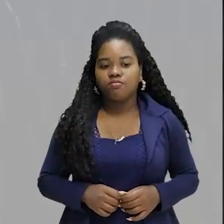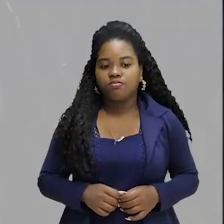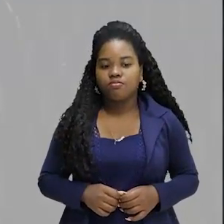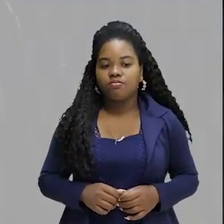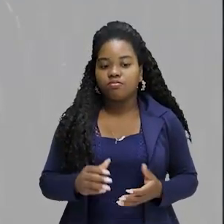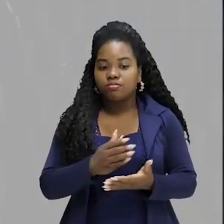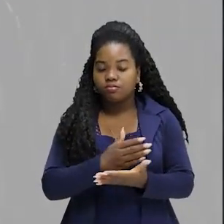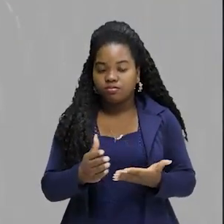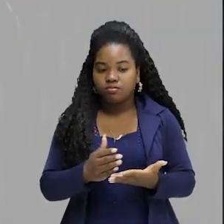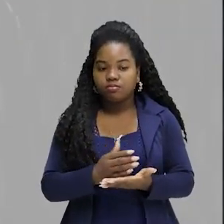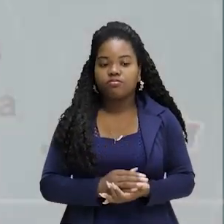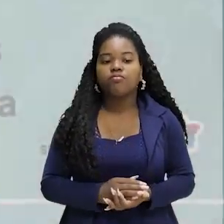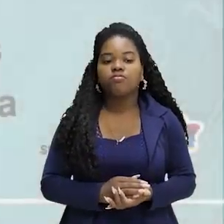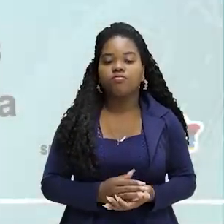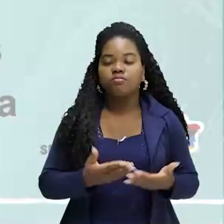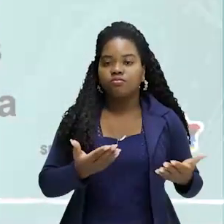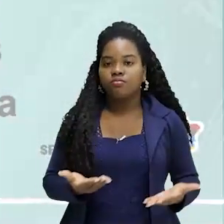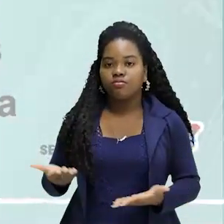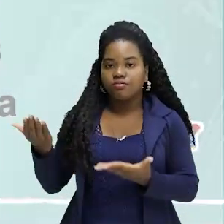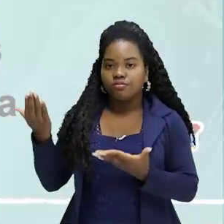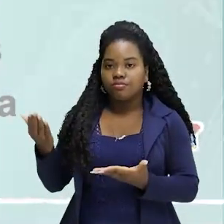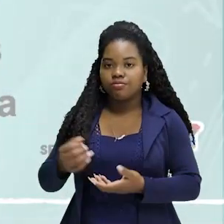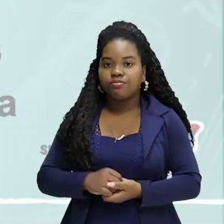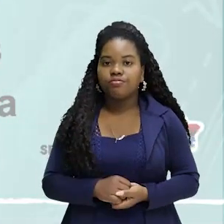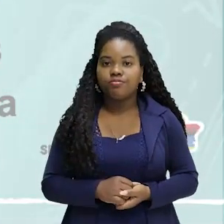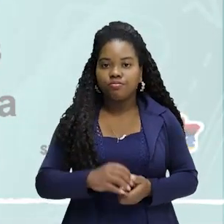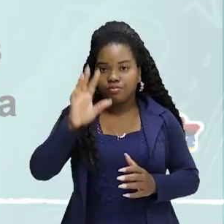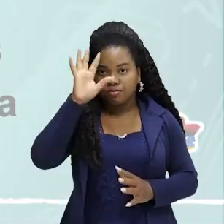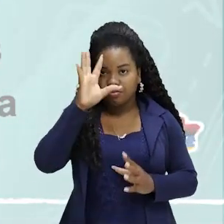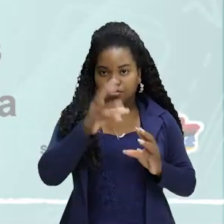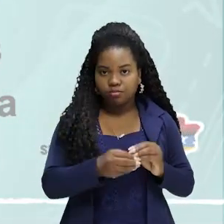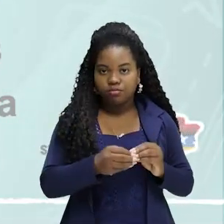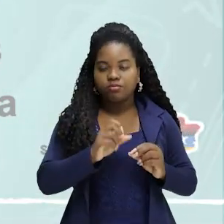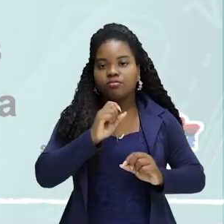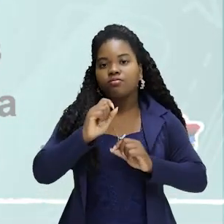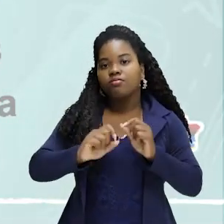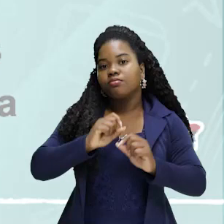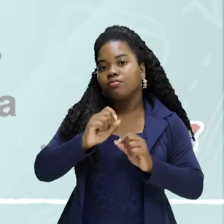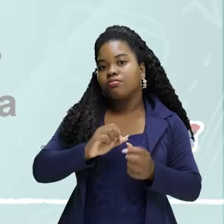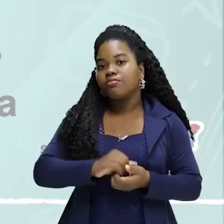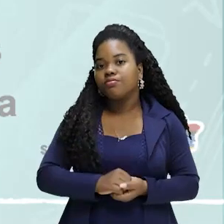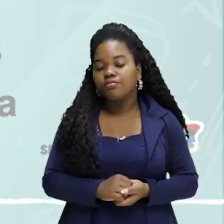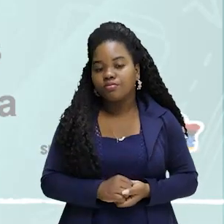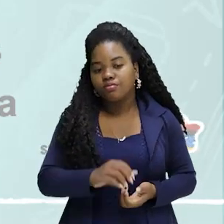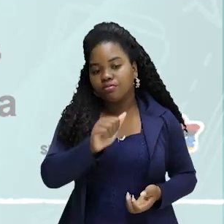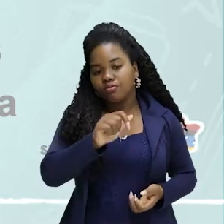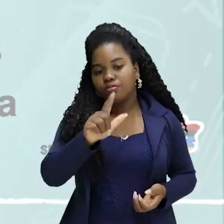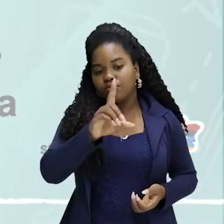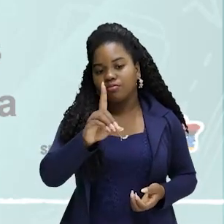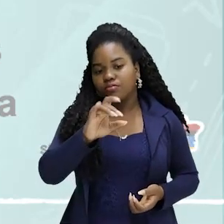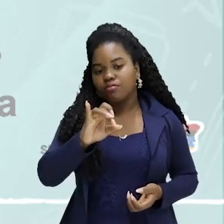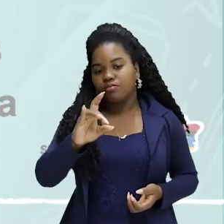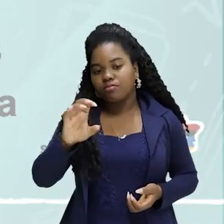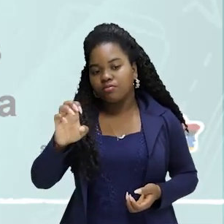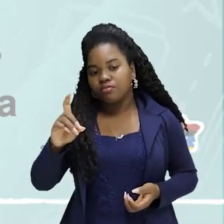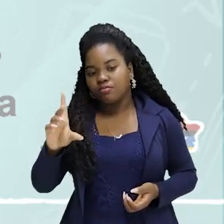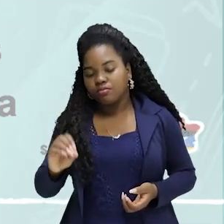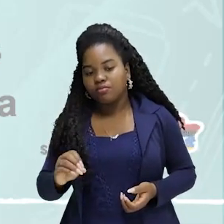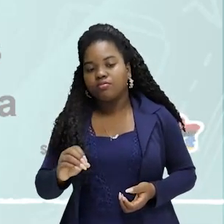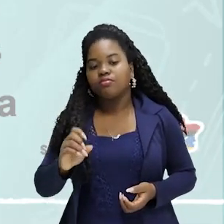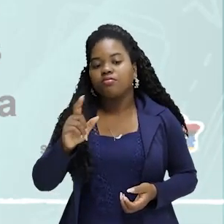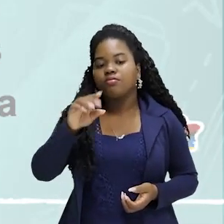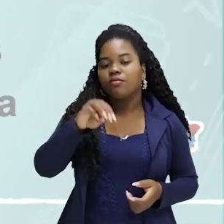vamos começar relembrando, quem são os aldeídos, quem são